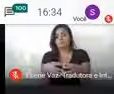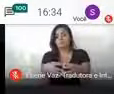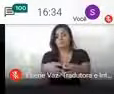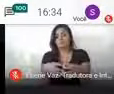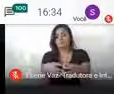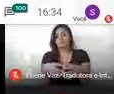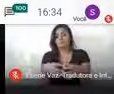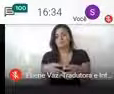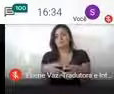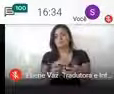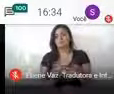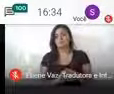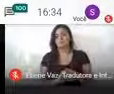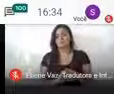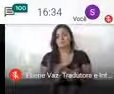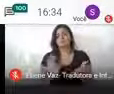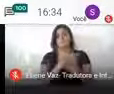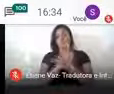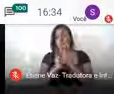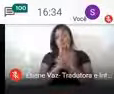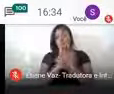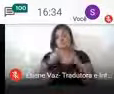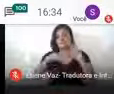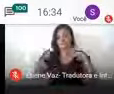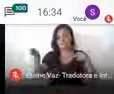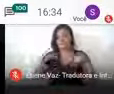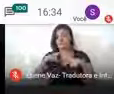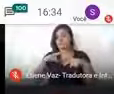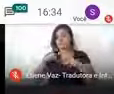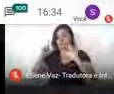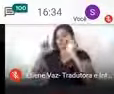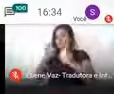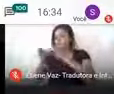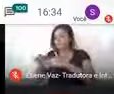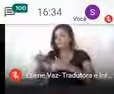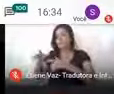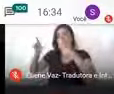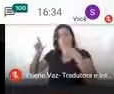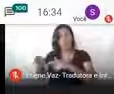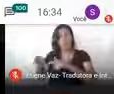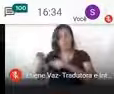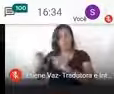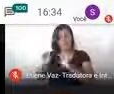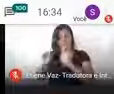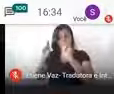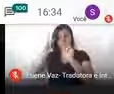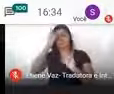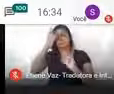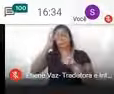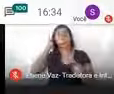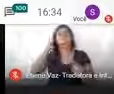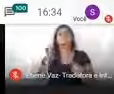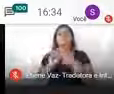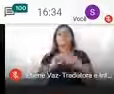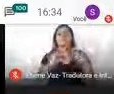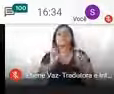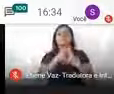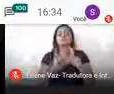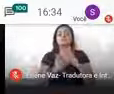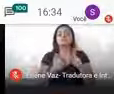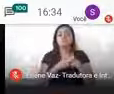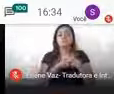variação espacial e geográfica e a sociolinguística, por outro lado, enfocada